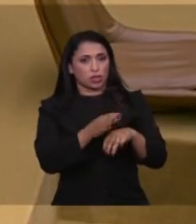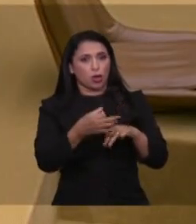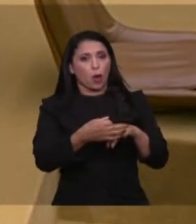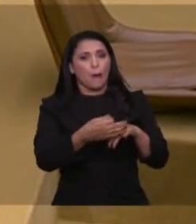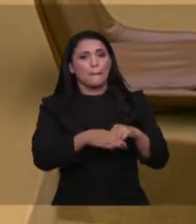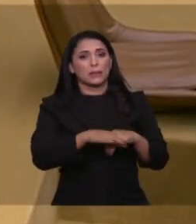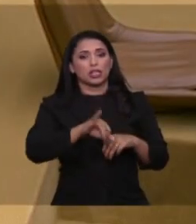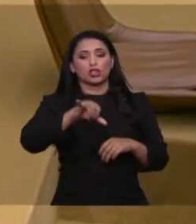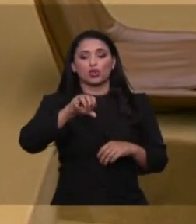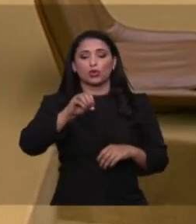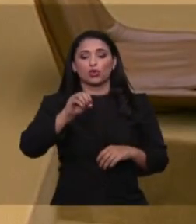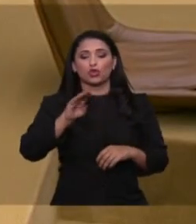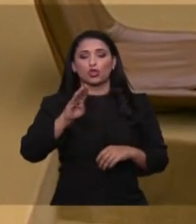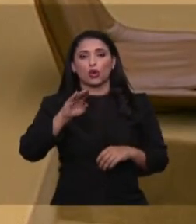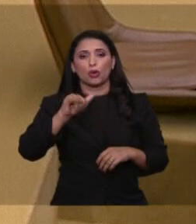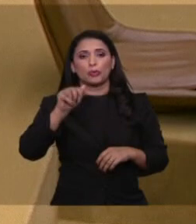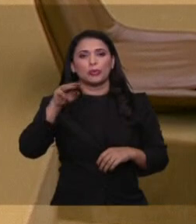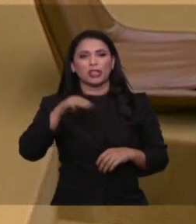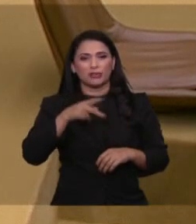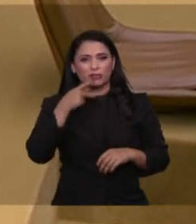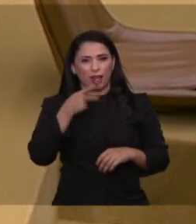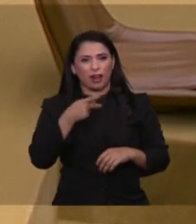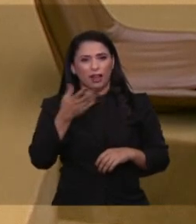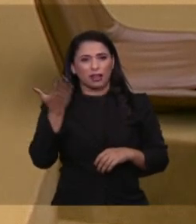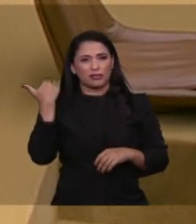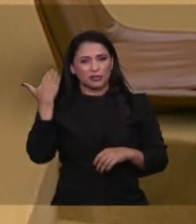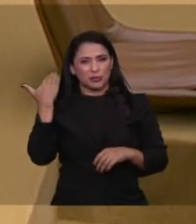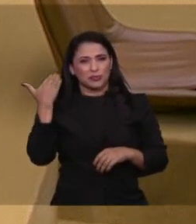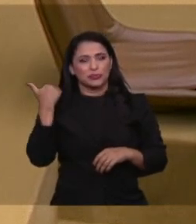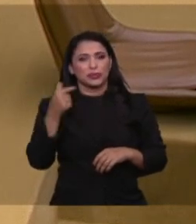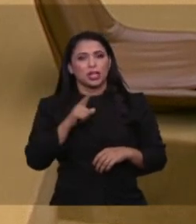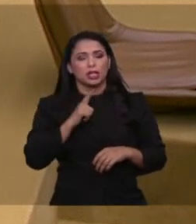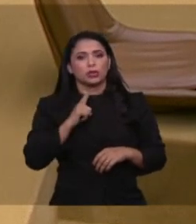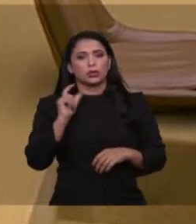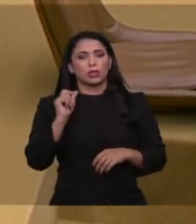diz respeito a leis complementares, quando falava da opção